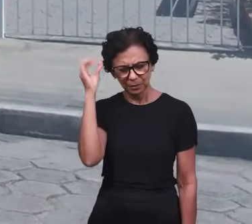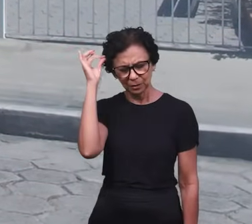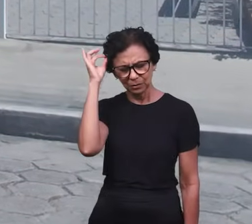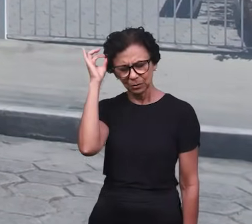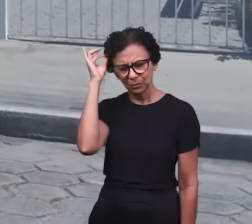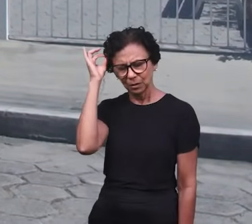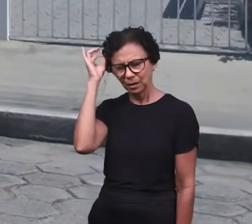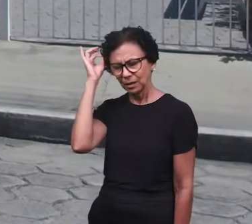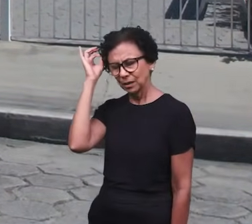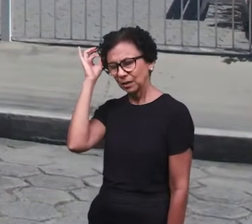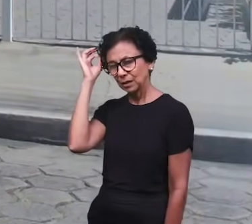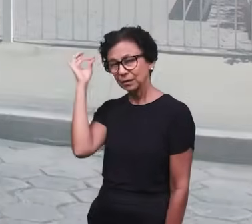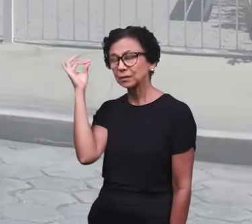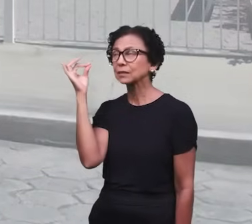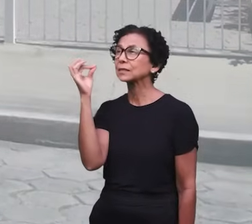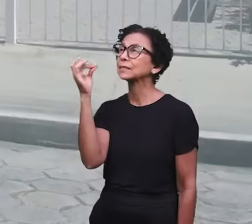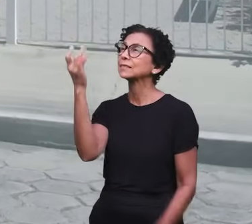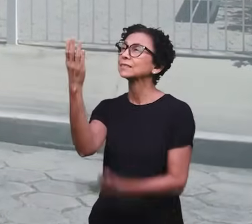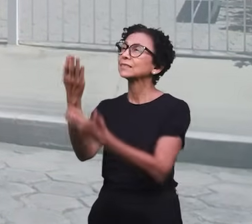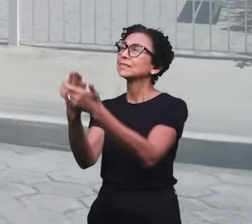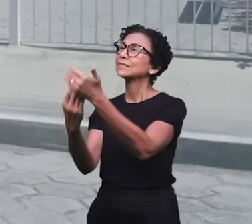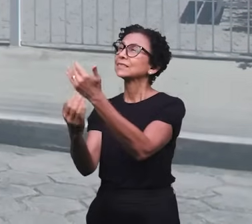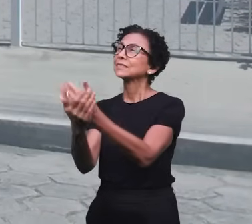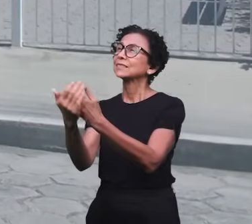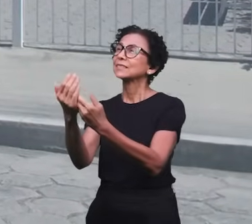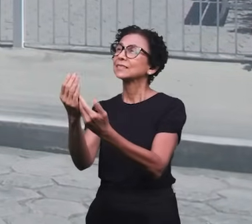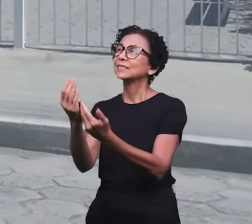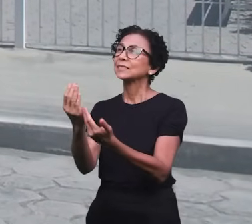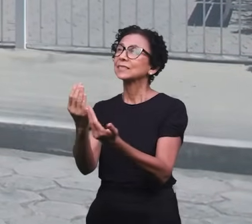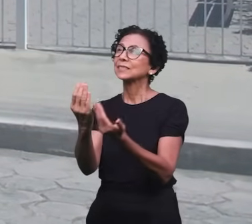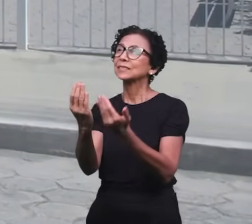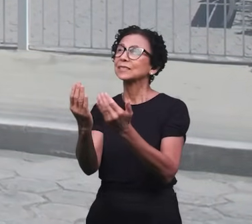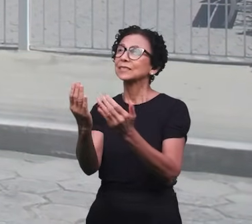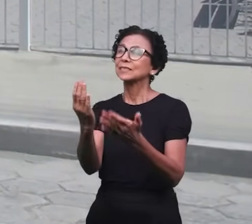suas mãos estão a me sustentar.